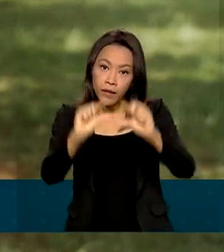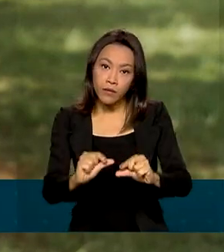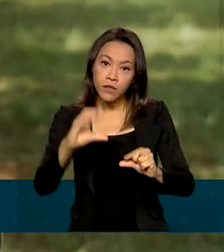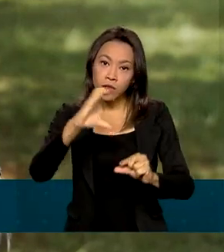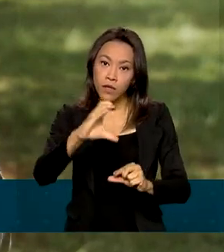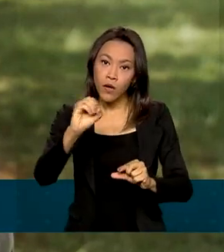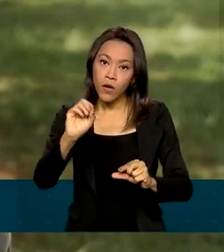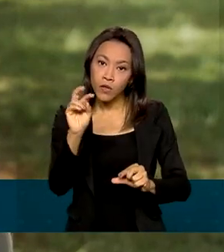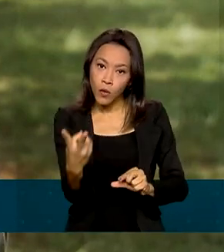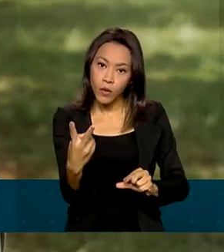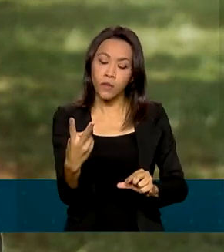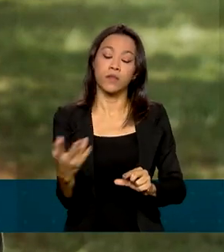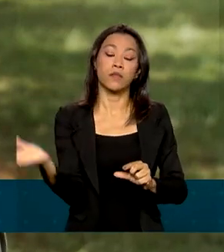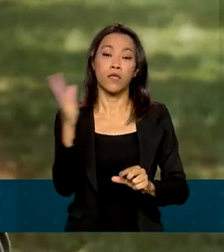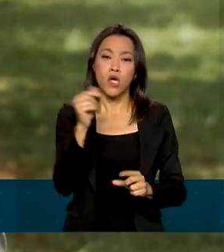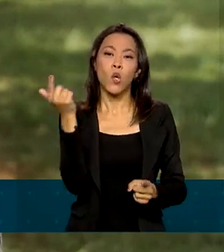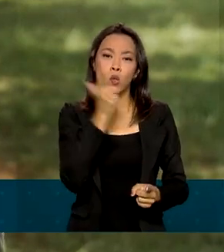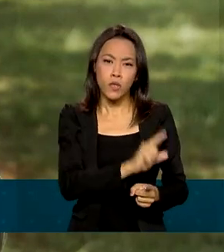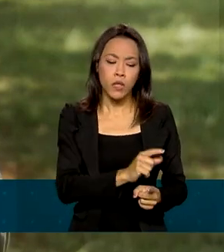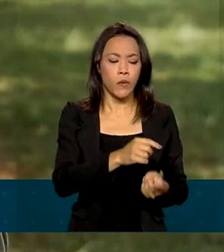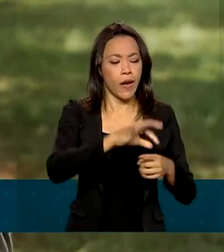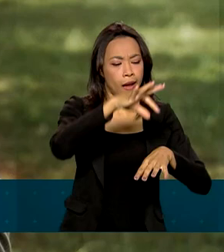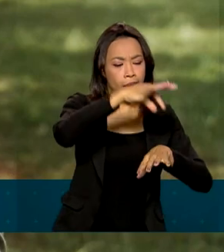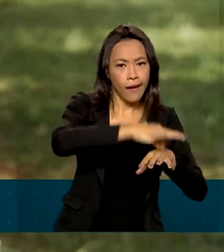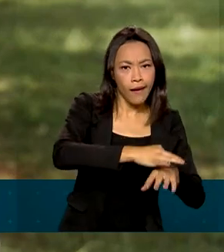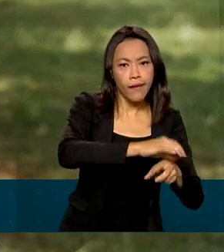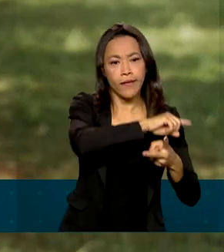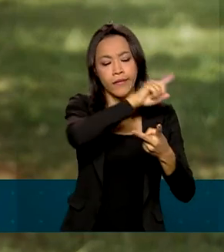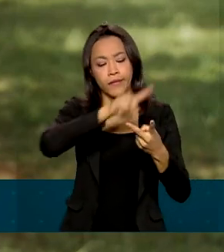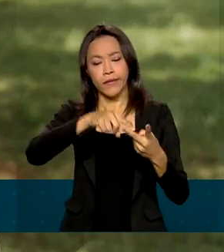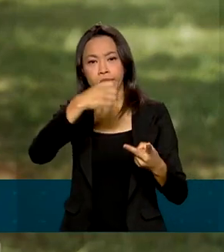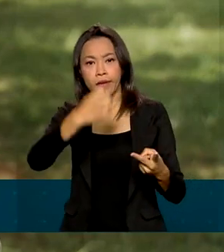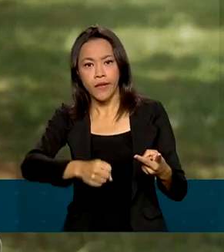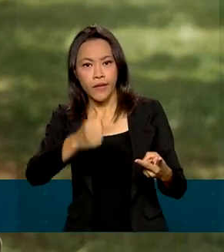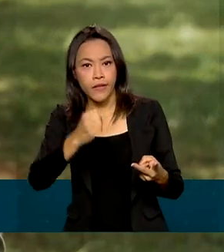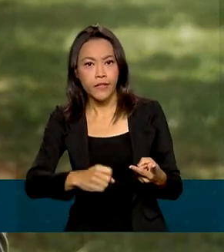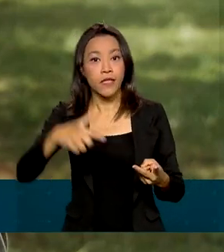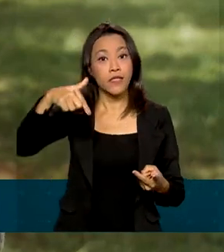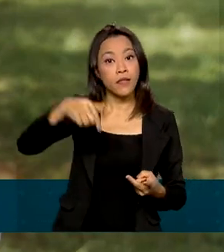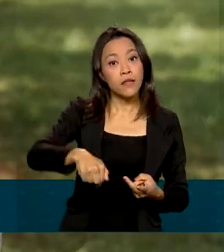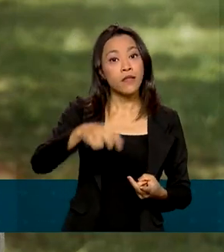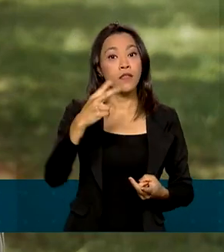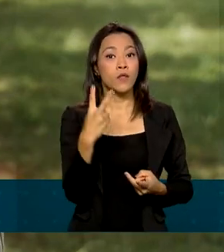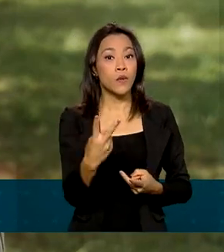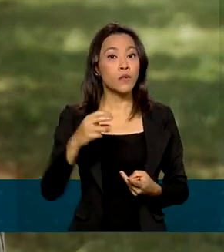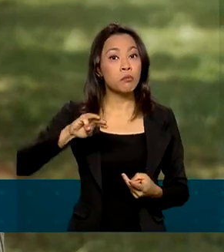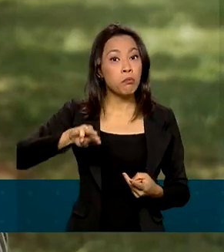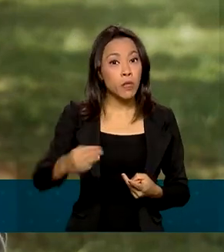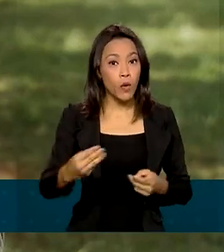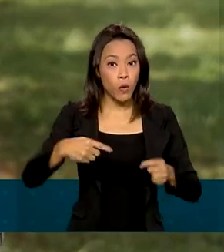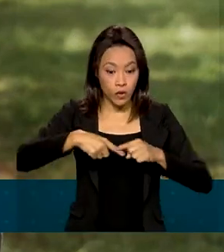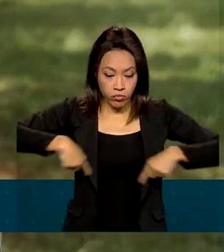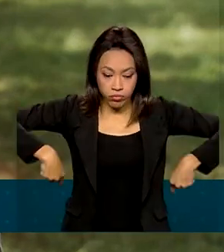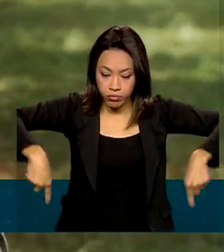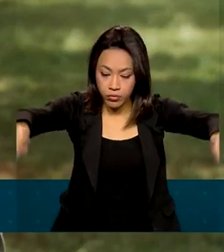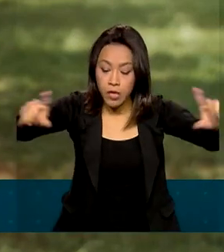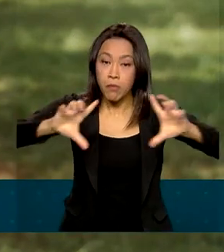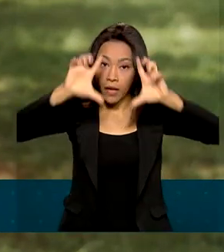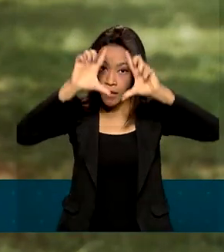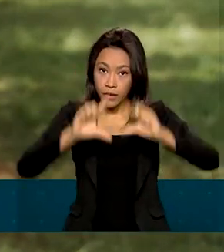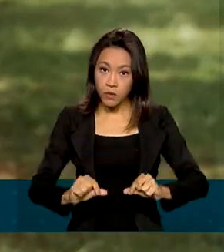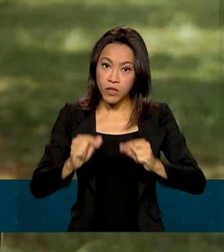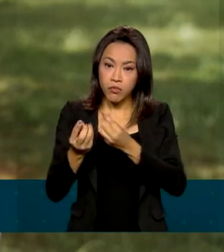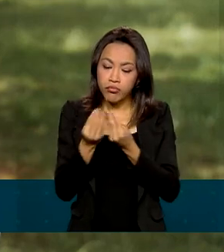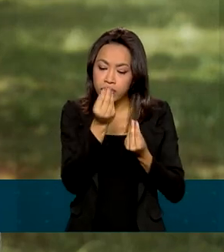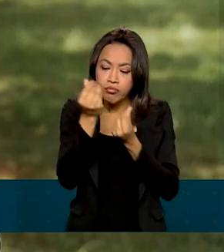possível produzir carne e leite em 72 milhões de hectares com a redução da emissão de